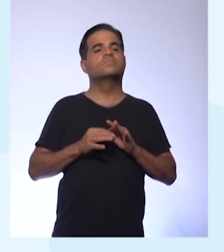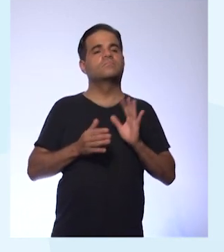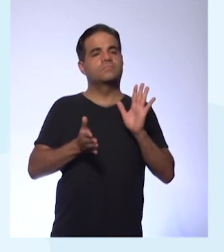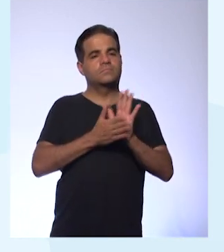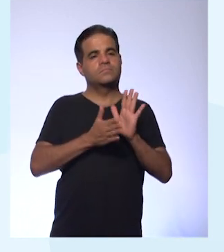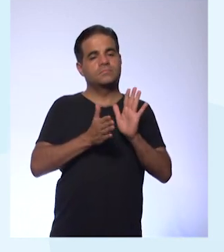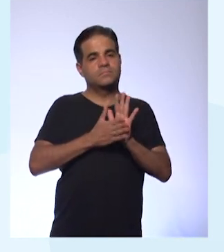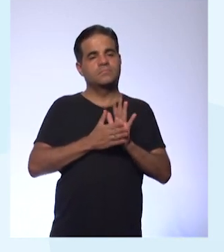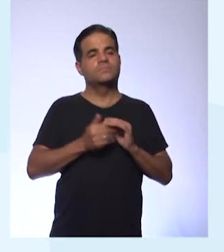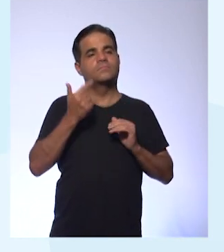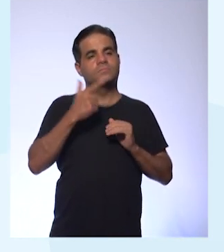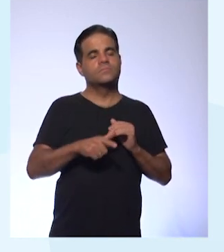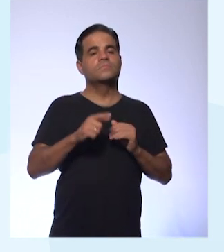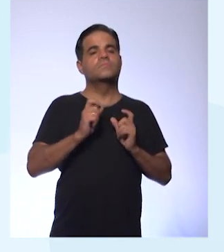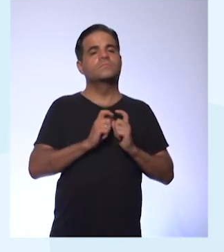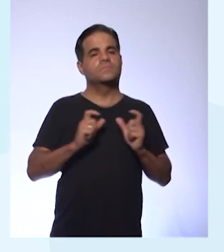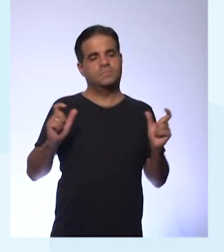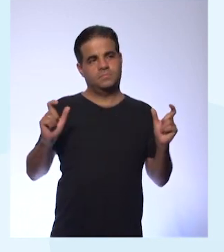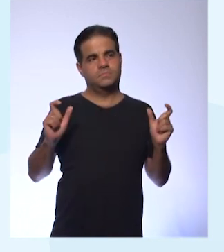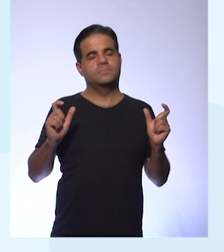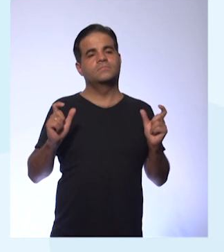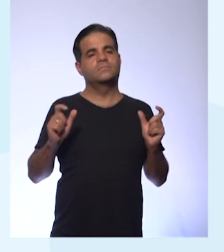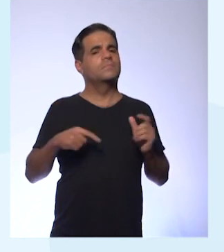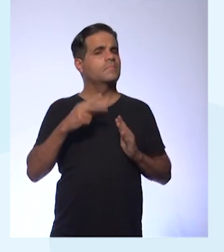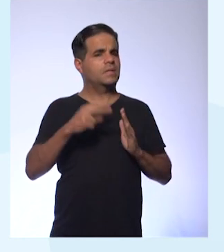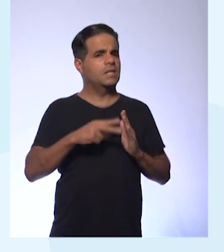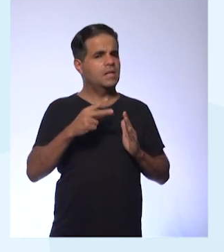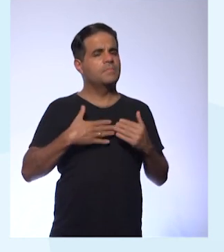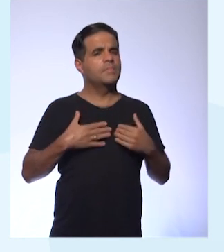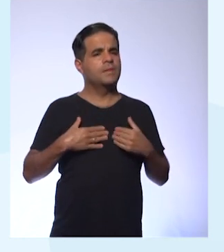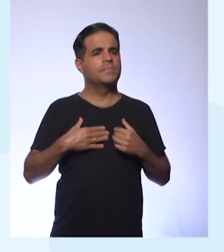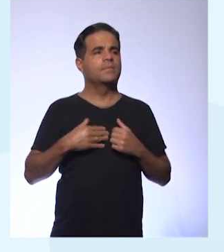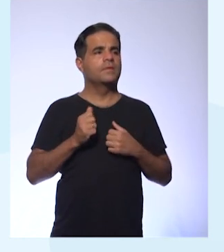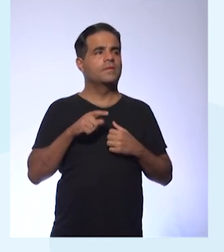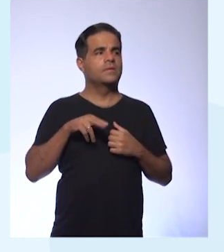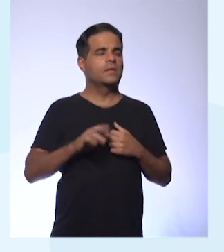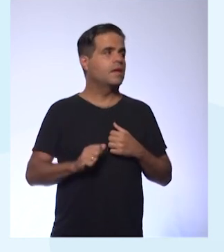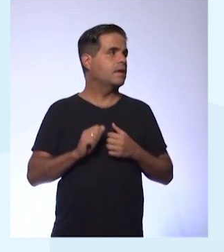estabelecidas com outras orações. Lê para mim aqui, ideia.